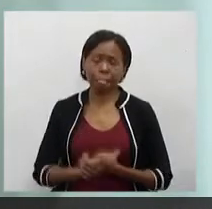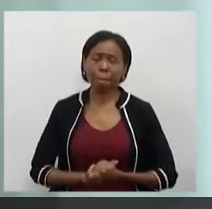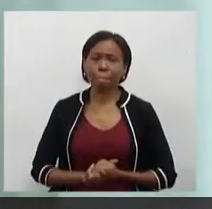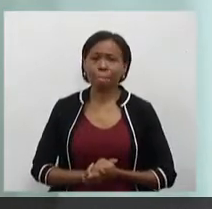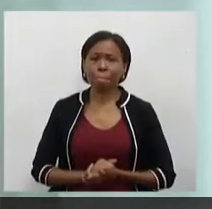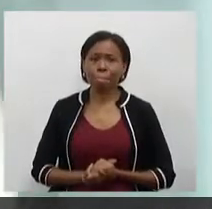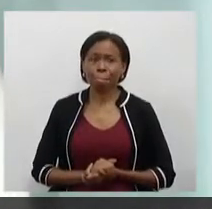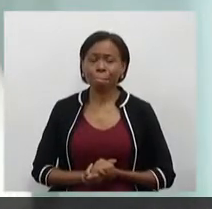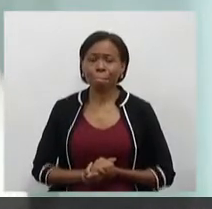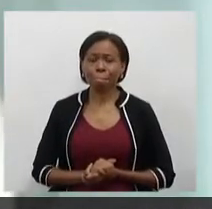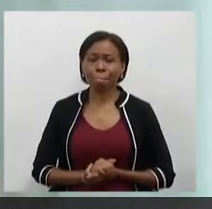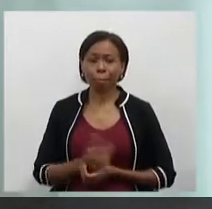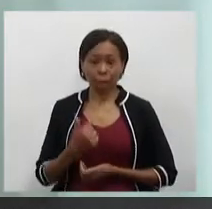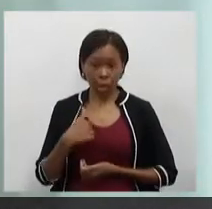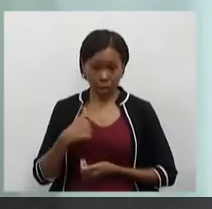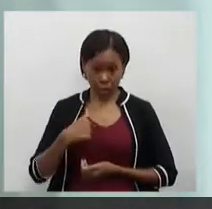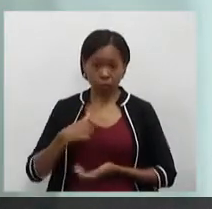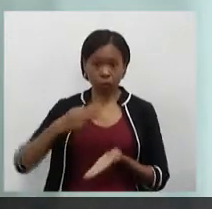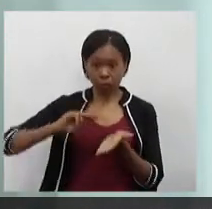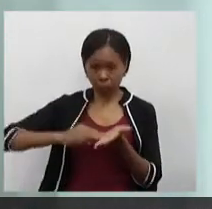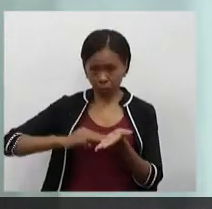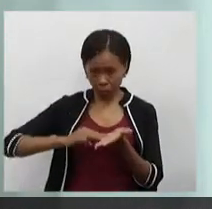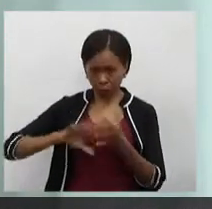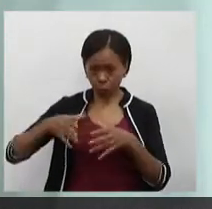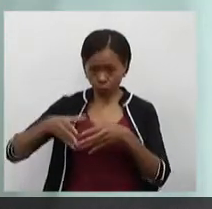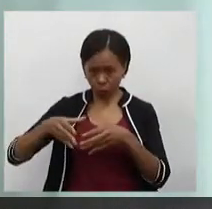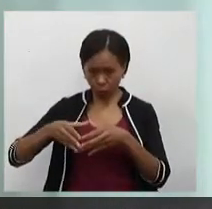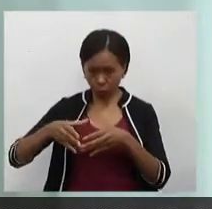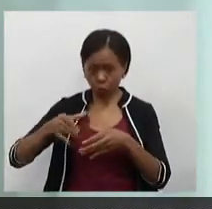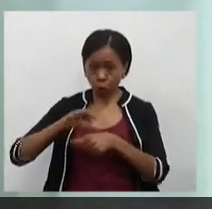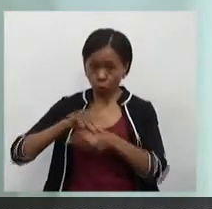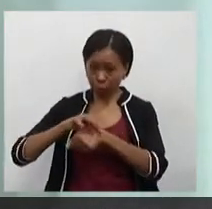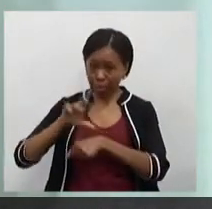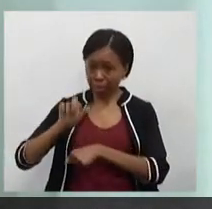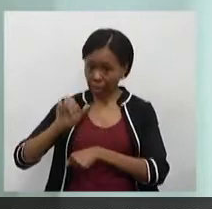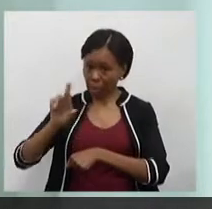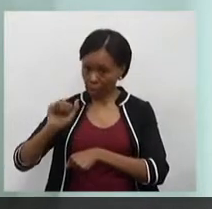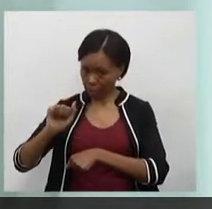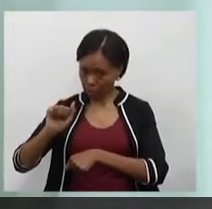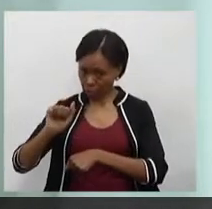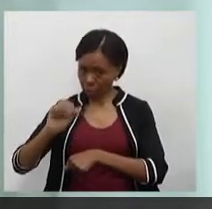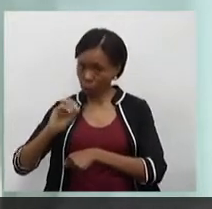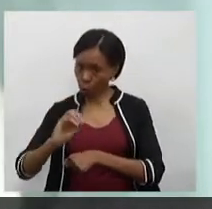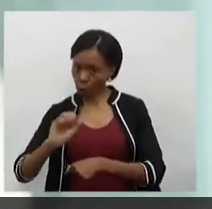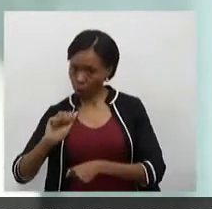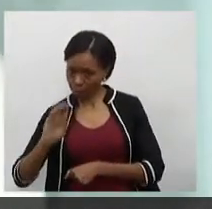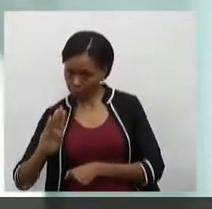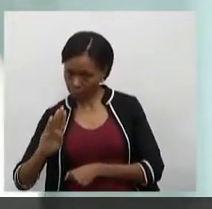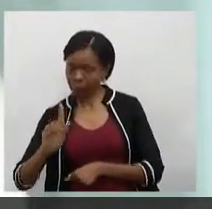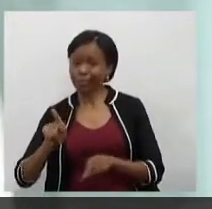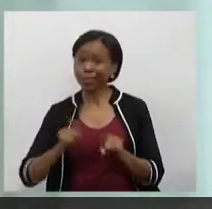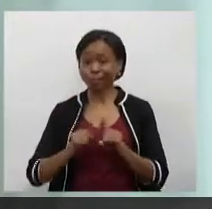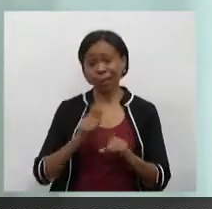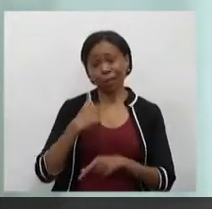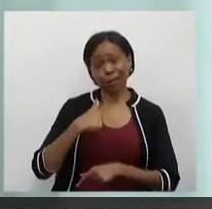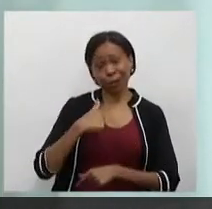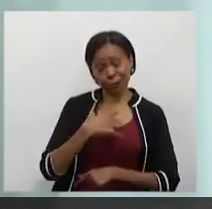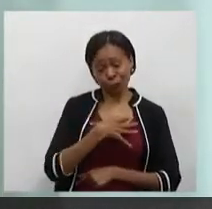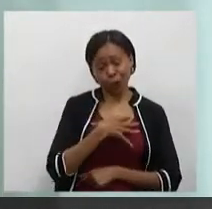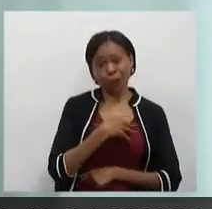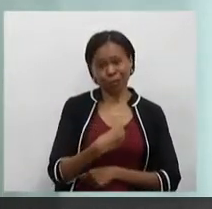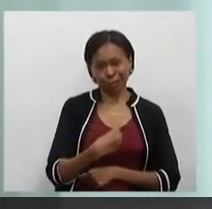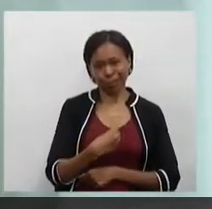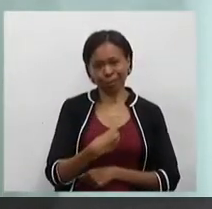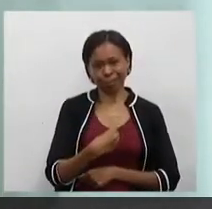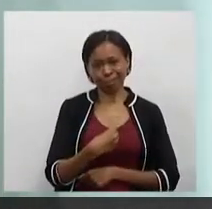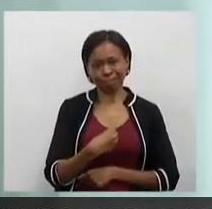não sou somente membro de uma comissão de doenças raras do OAB, eu sou mãe de uma criança com paralisia cerebral tetraplégica sem diagnóstico. Eu